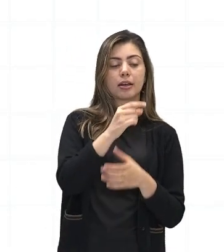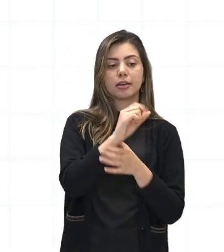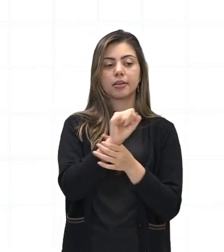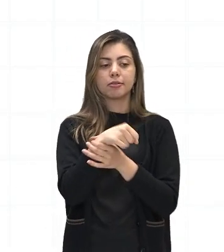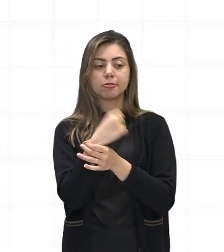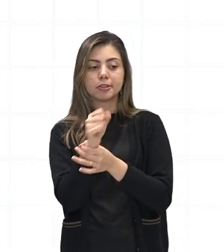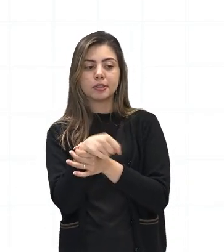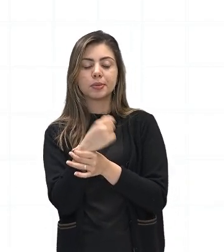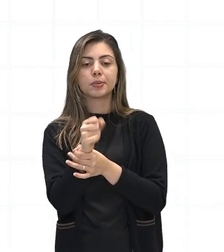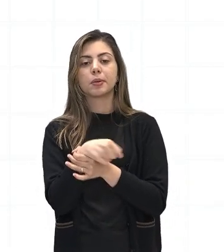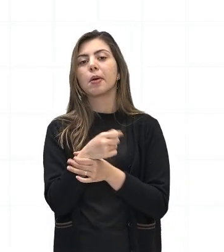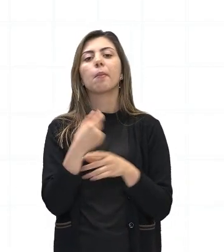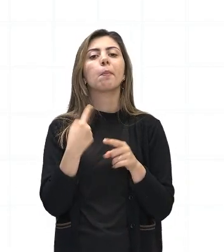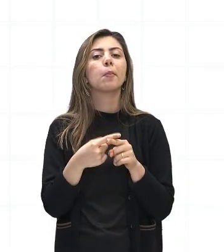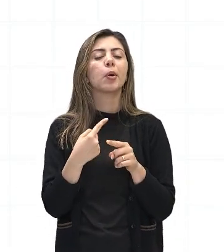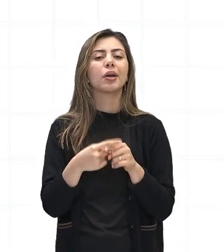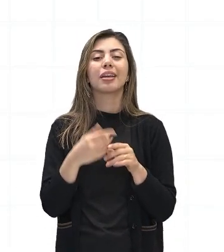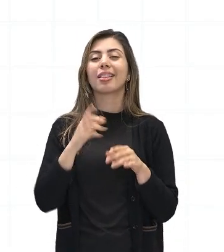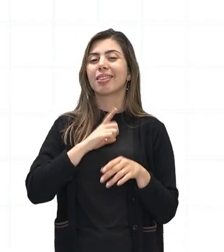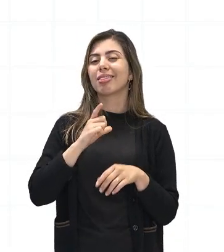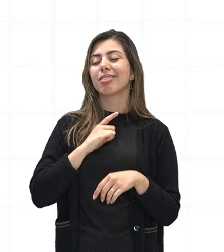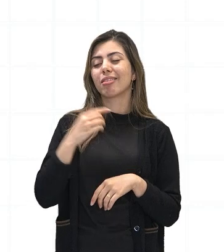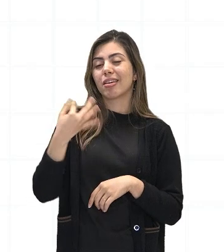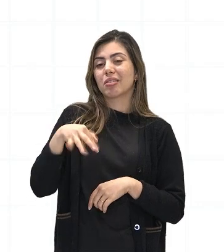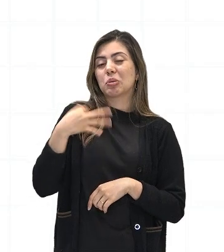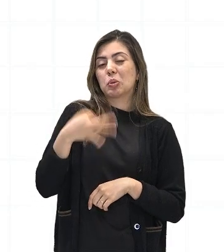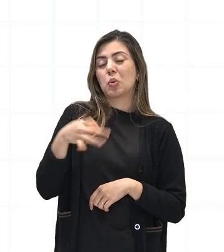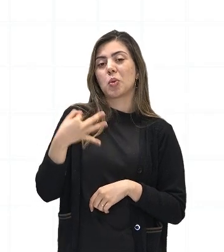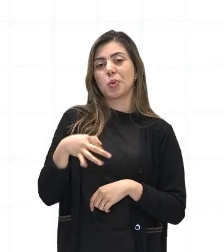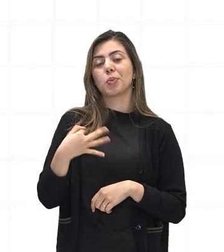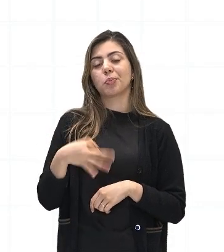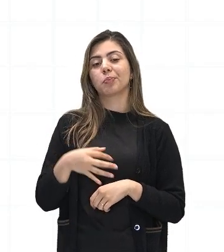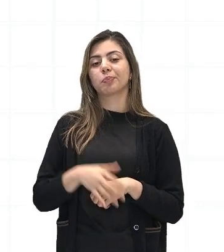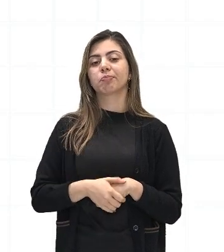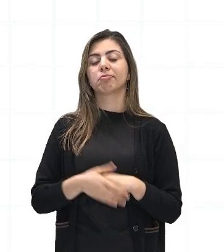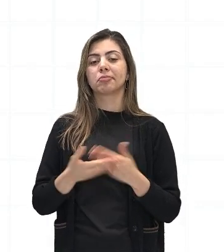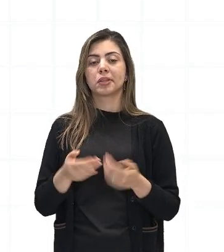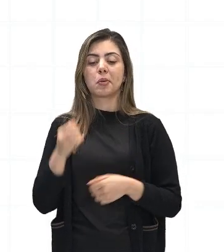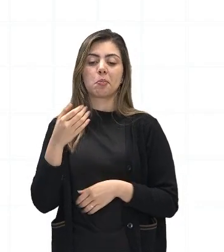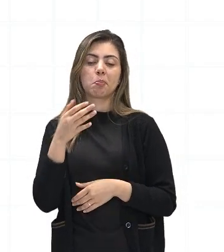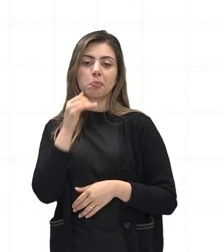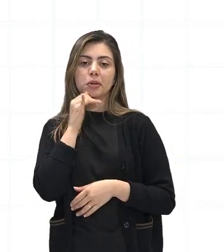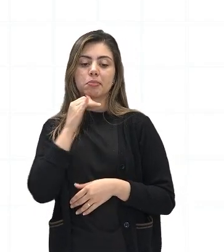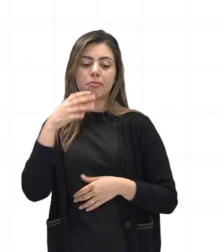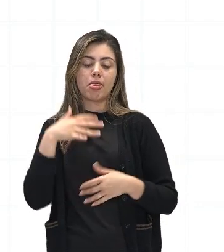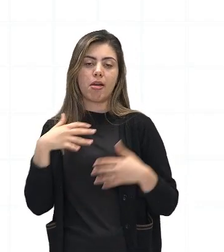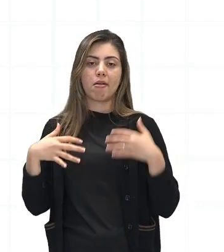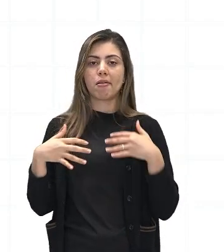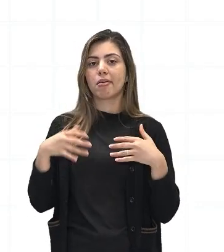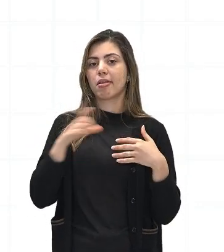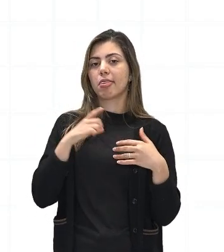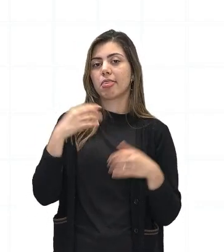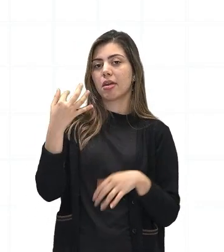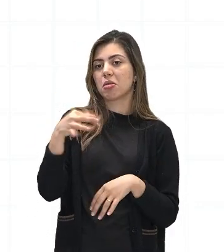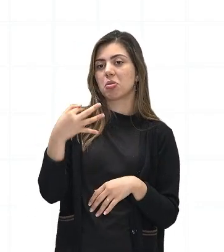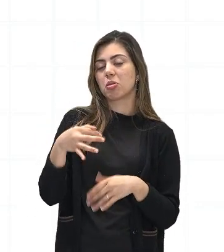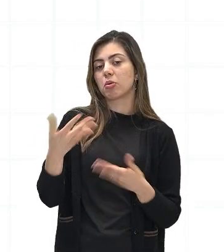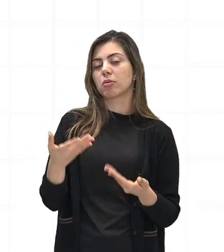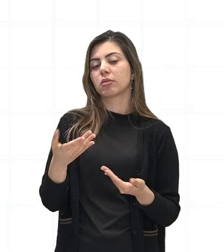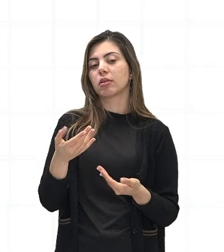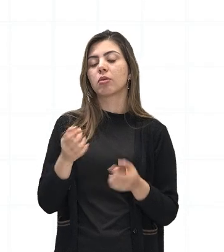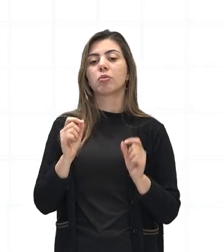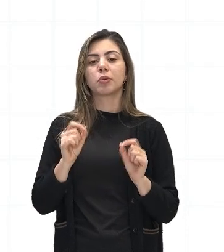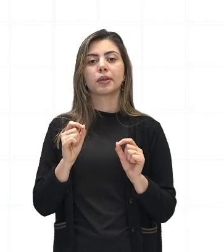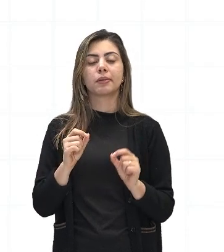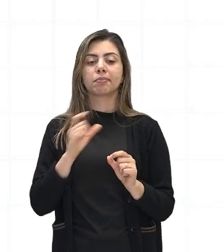fisioterapia justamente por queixar-se de dor, né, em determinada região. Muitos casos